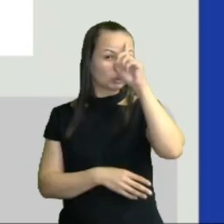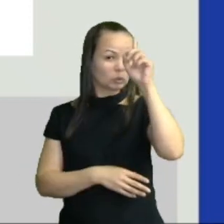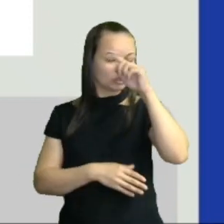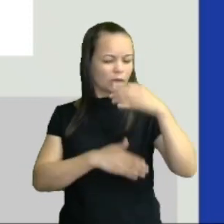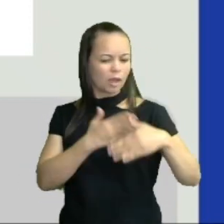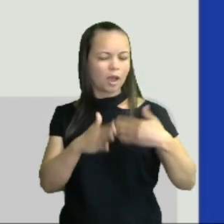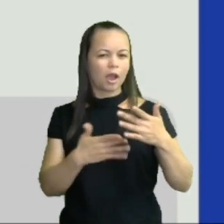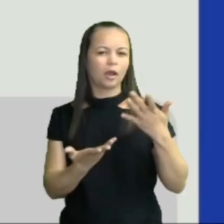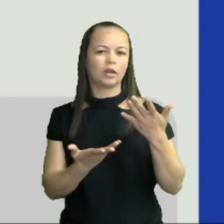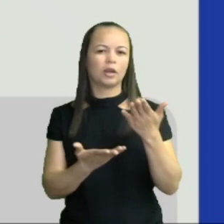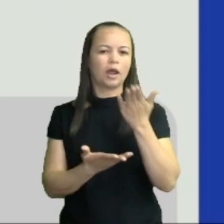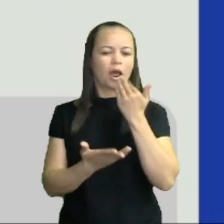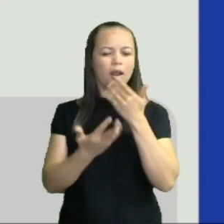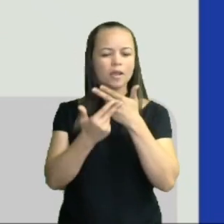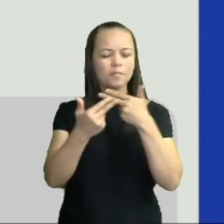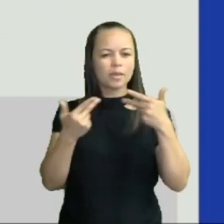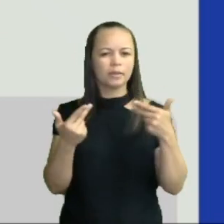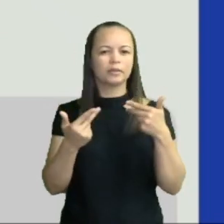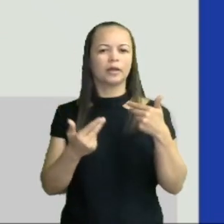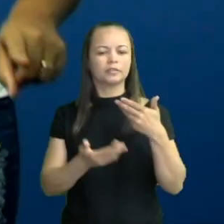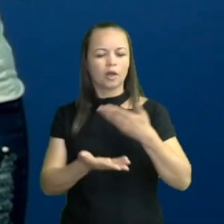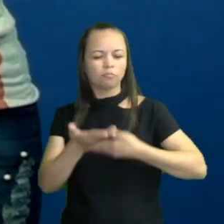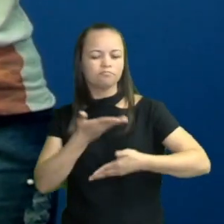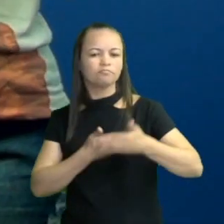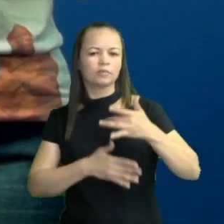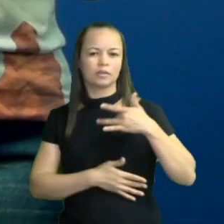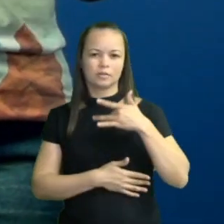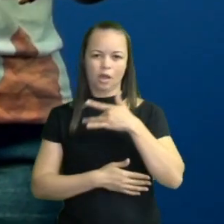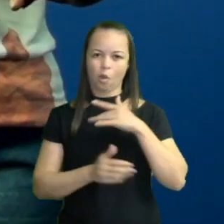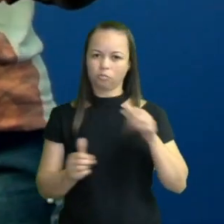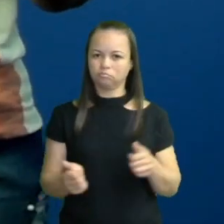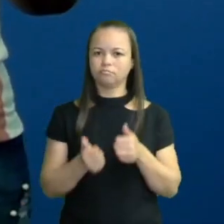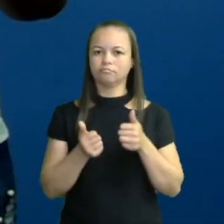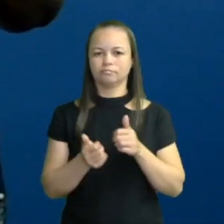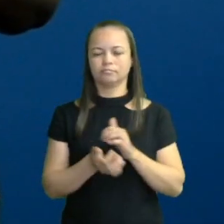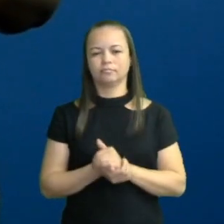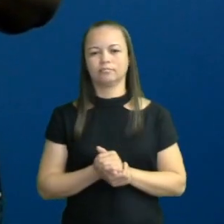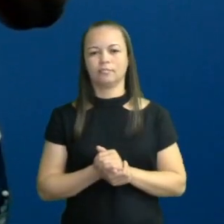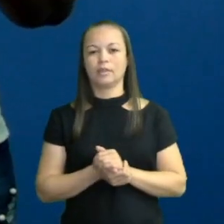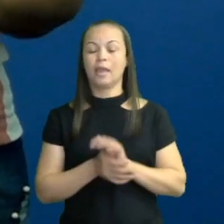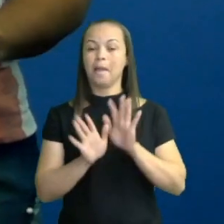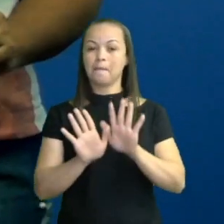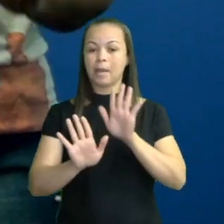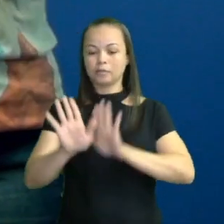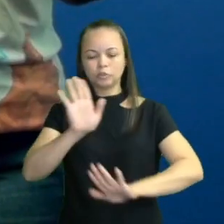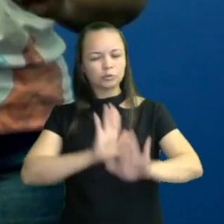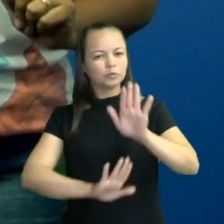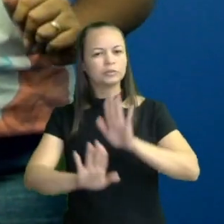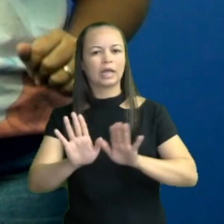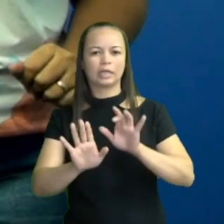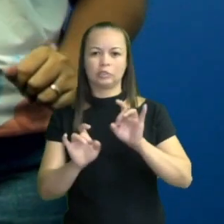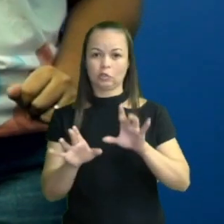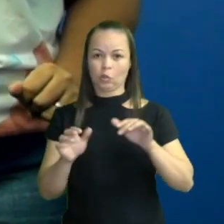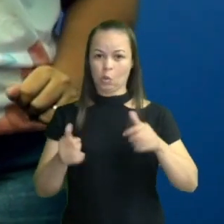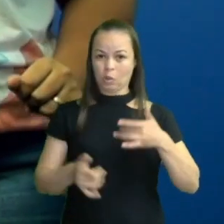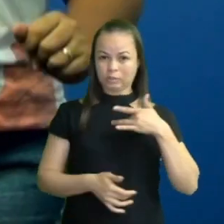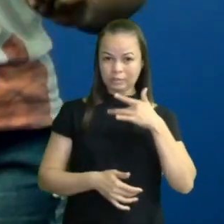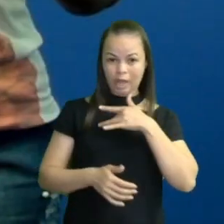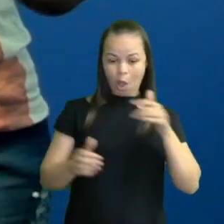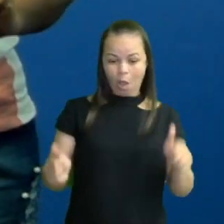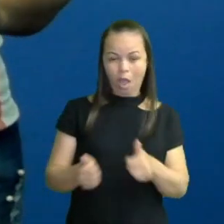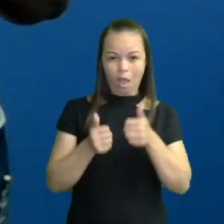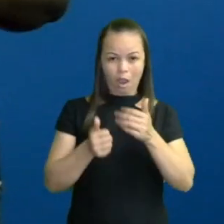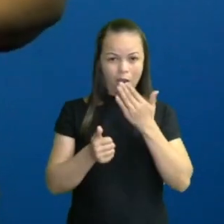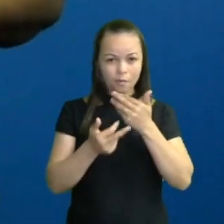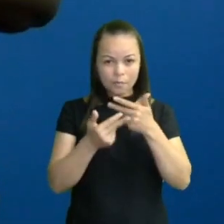uma alimentação balanceada. Mas cuidado, pessoal! Seu alimento não deve ser só saudável, tá bom?